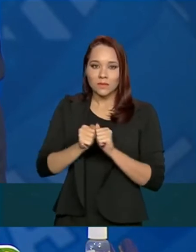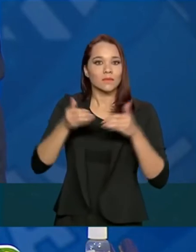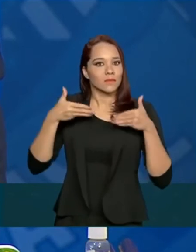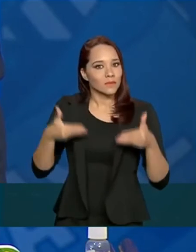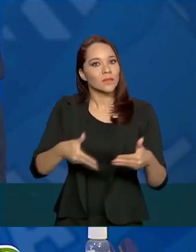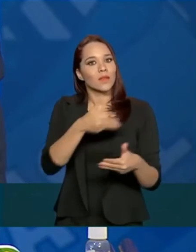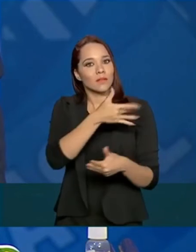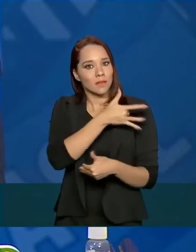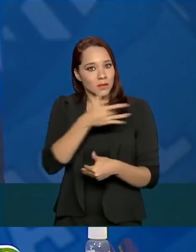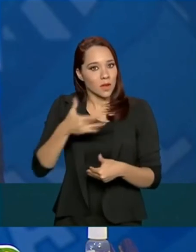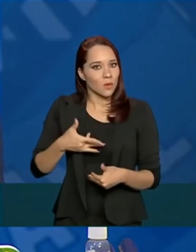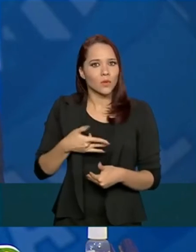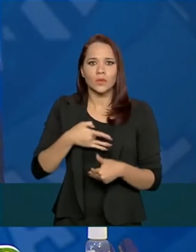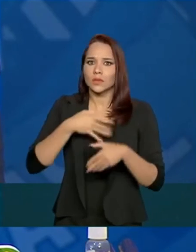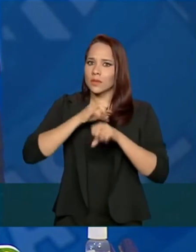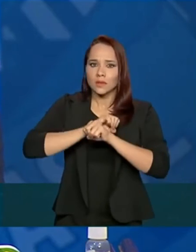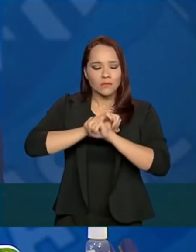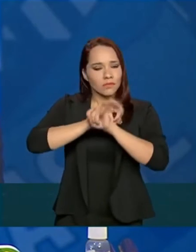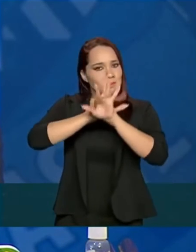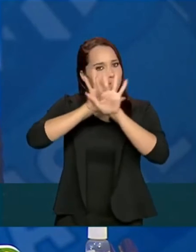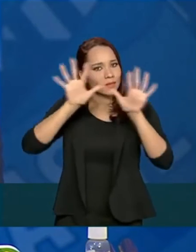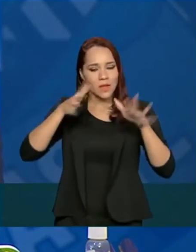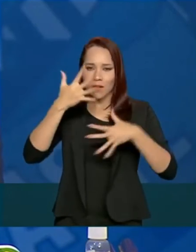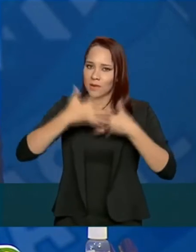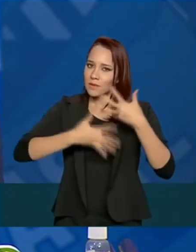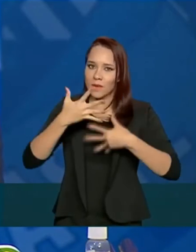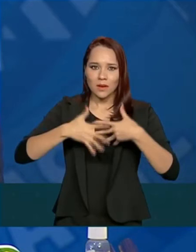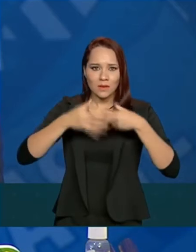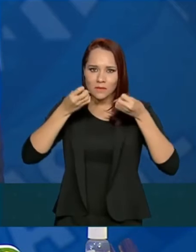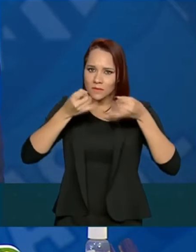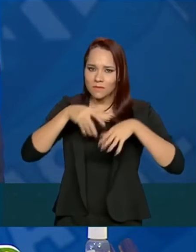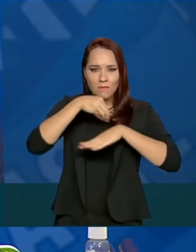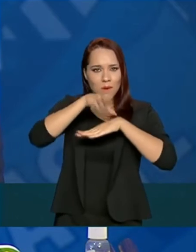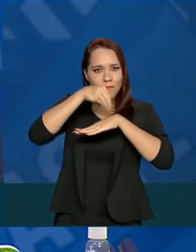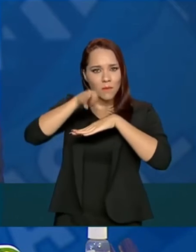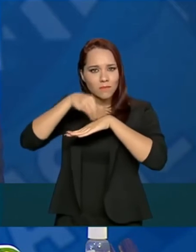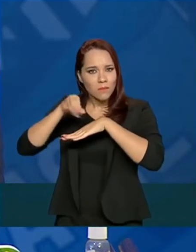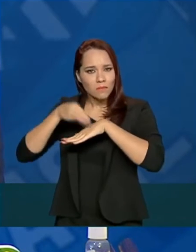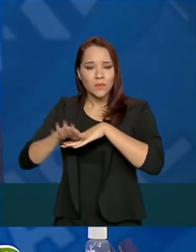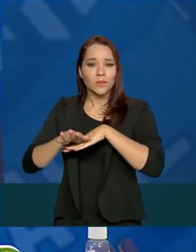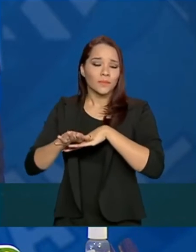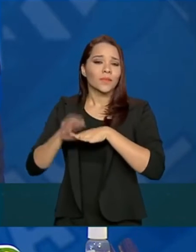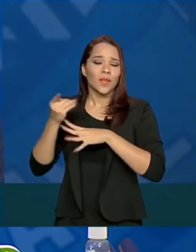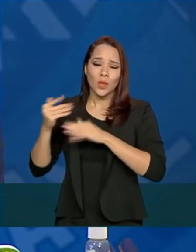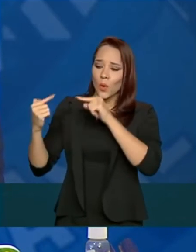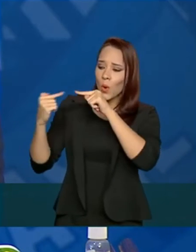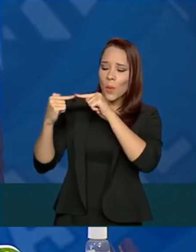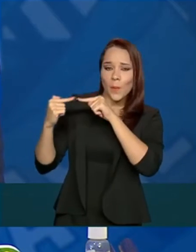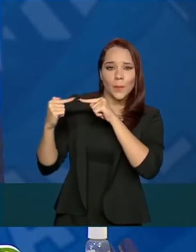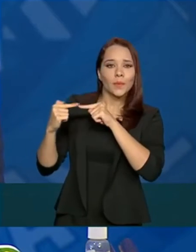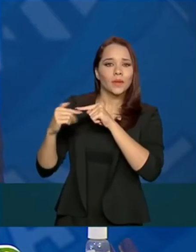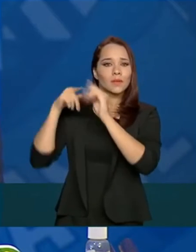Saúde têm uma total transparência, né, com os seus dados e coadunam com a